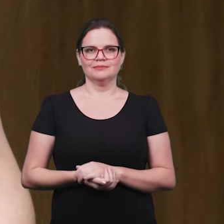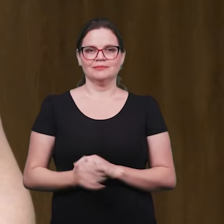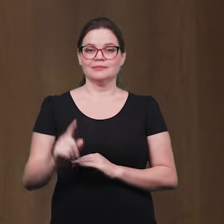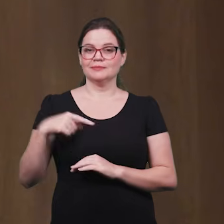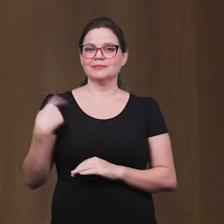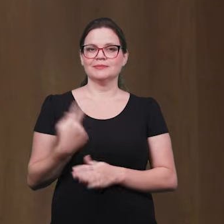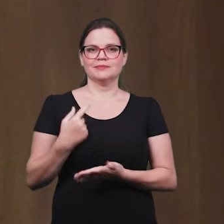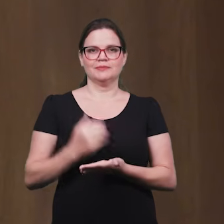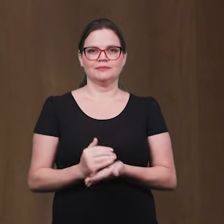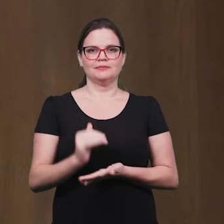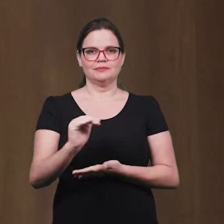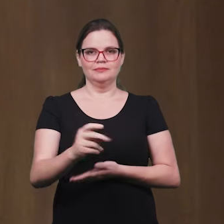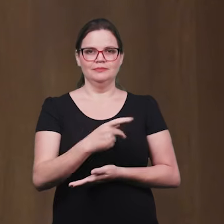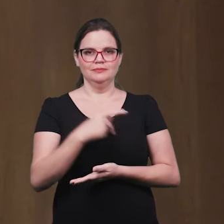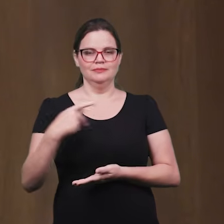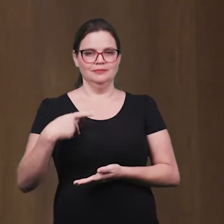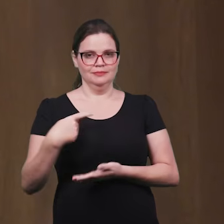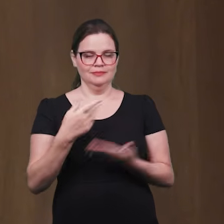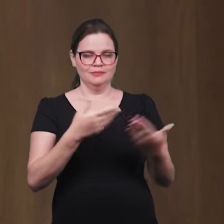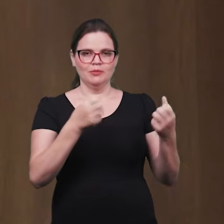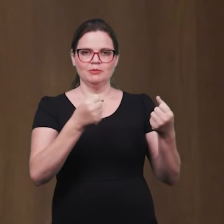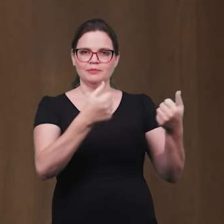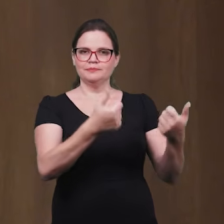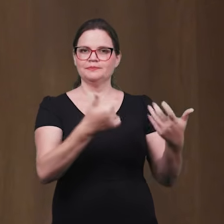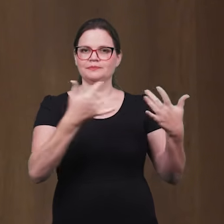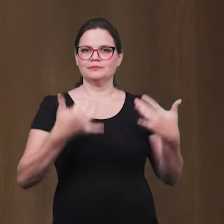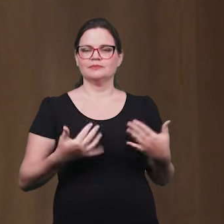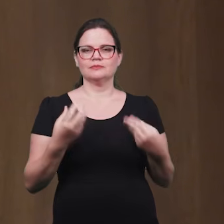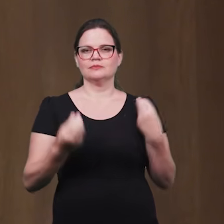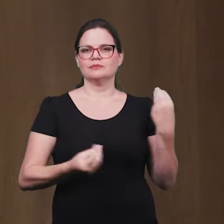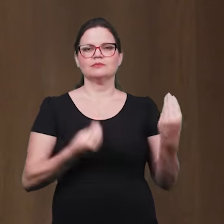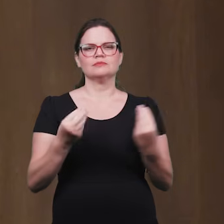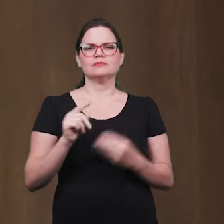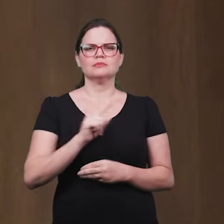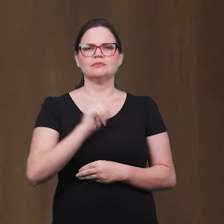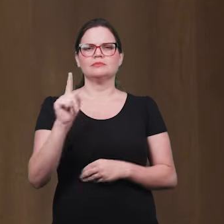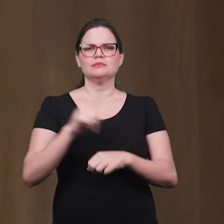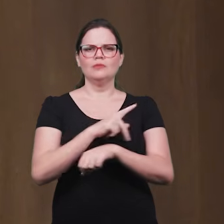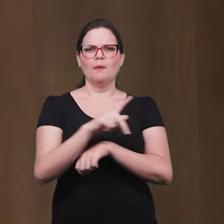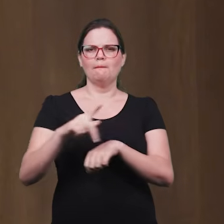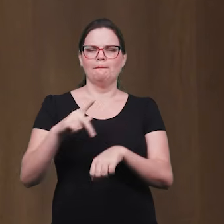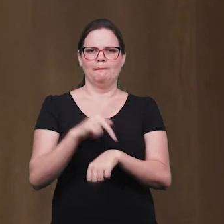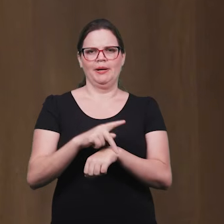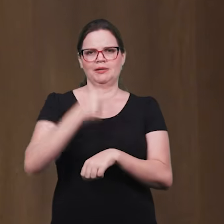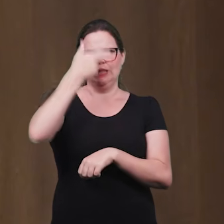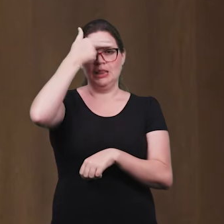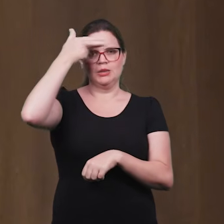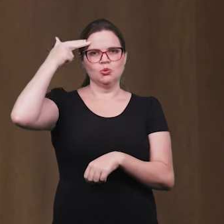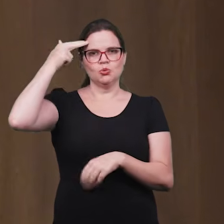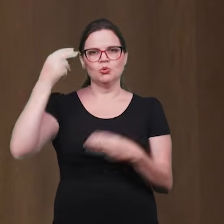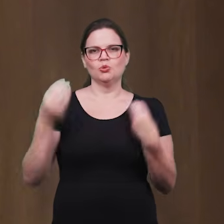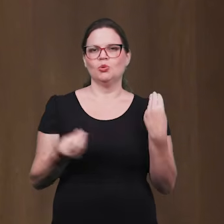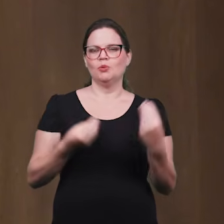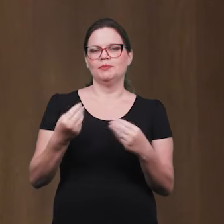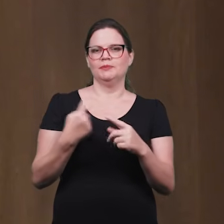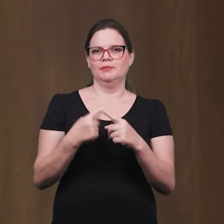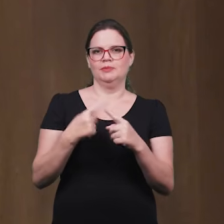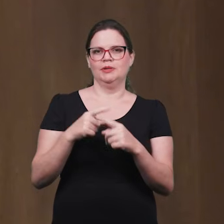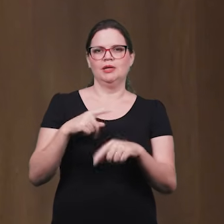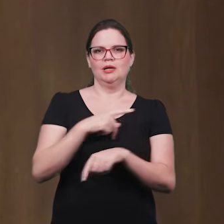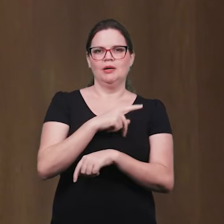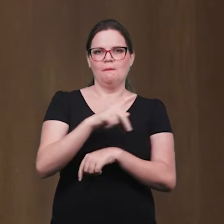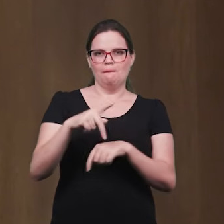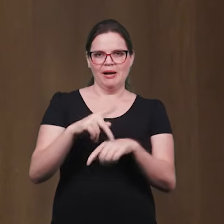Jesus. Para começarmos, pastor Ligno, poderia dizer como que é a vida do cristão na Lituânia?